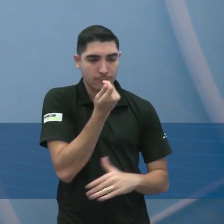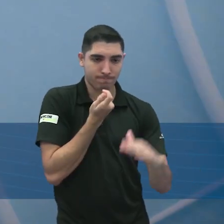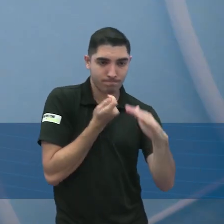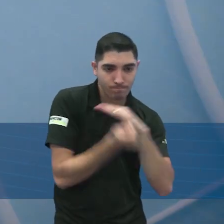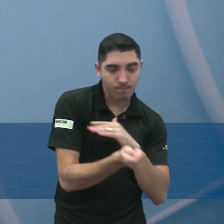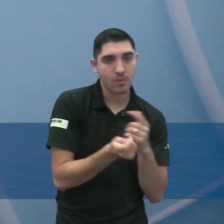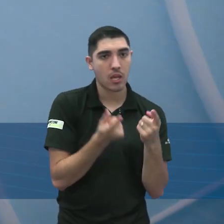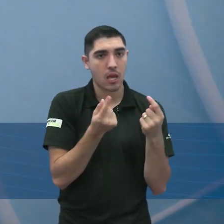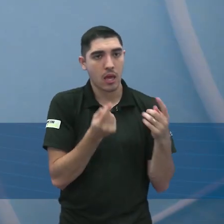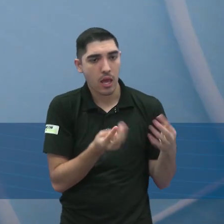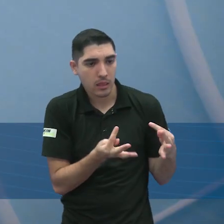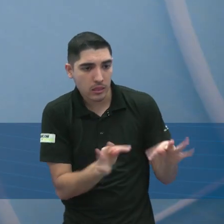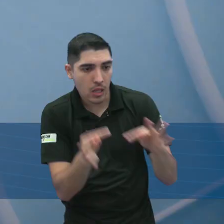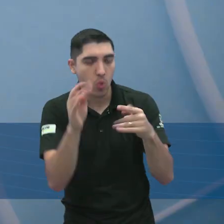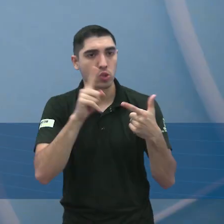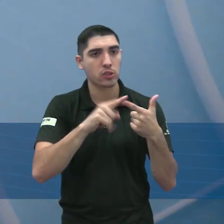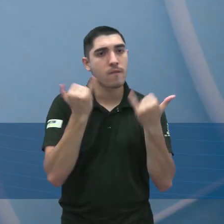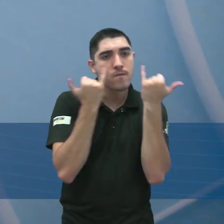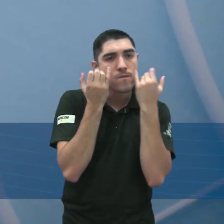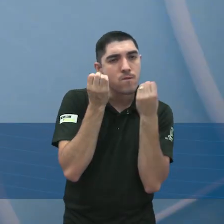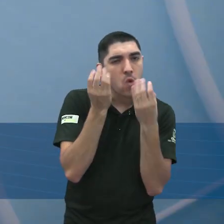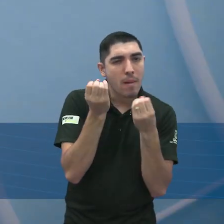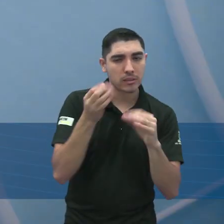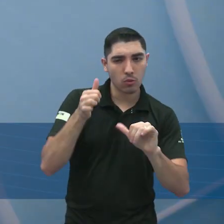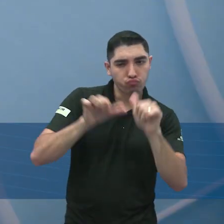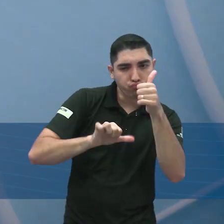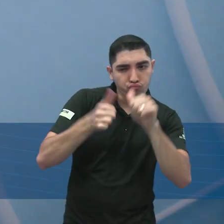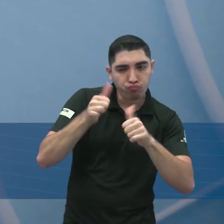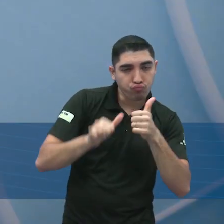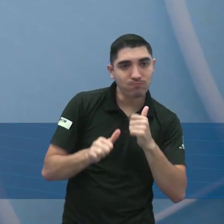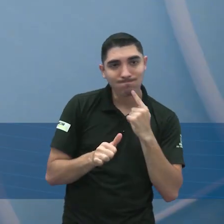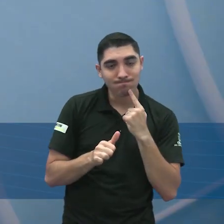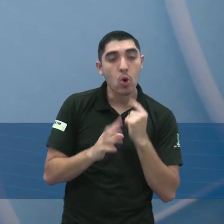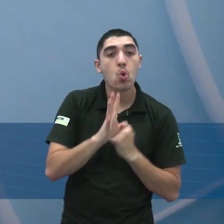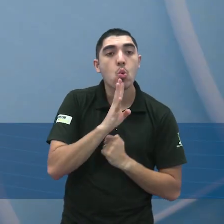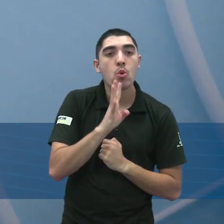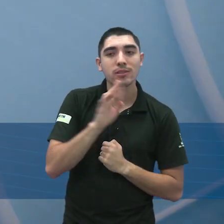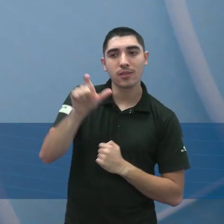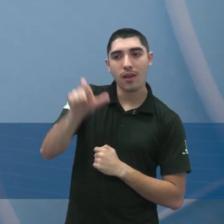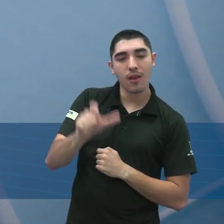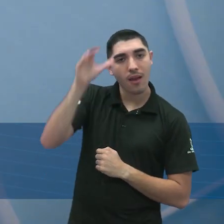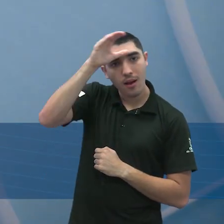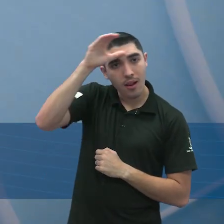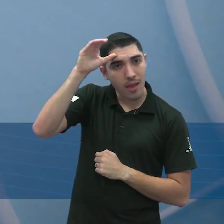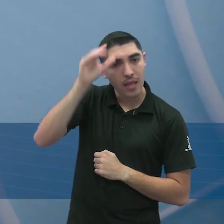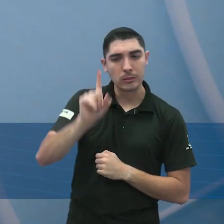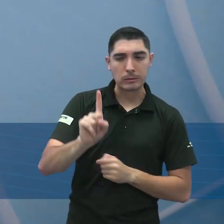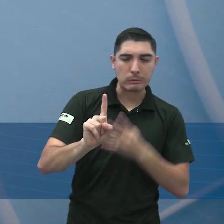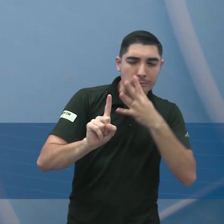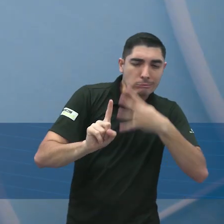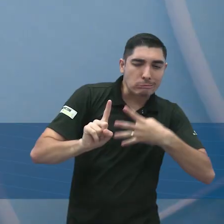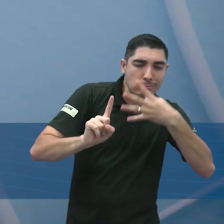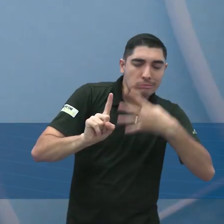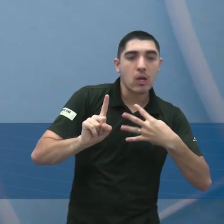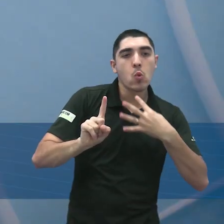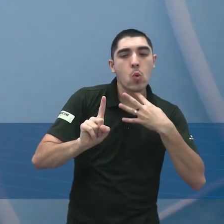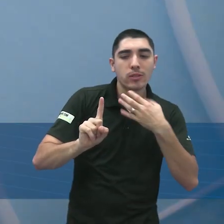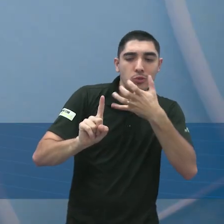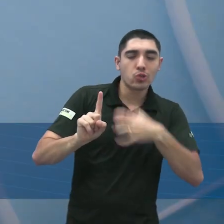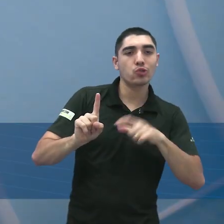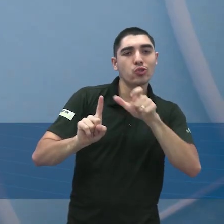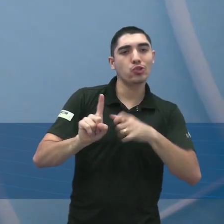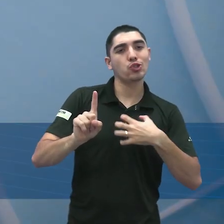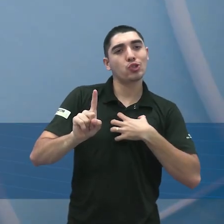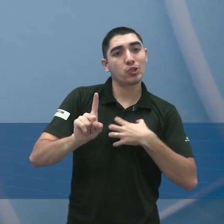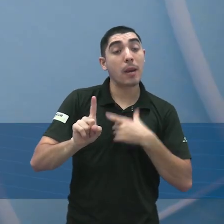em tecnologia e análise de dados para entender o perfil do cliente e oferecer uma jornada